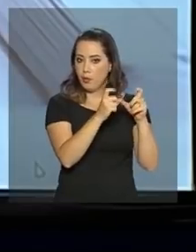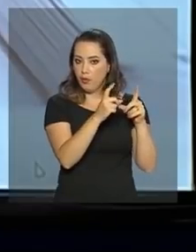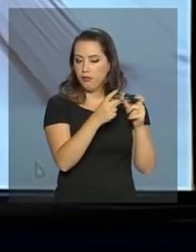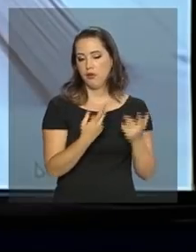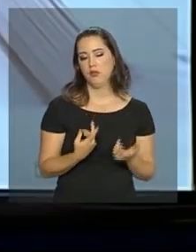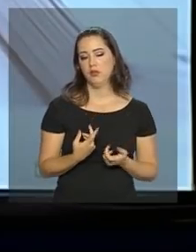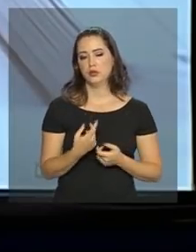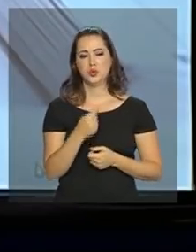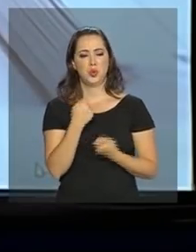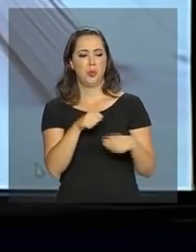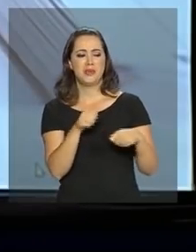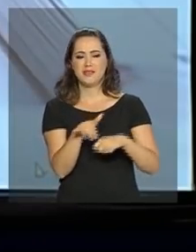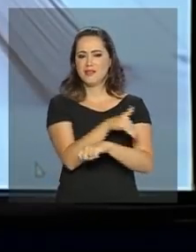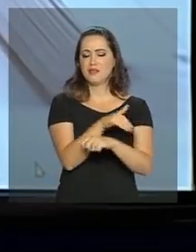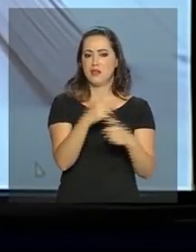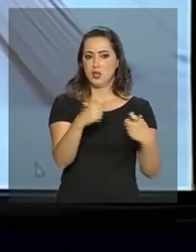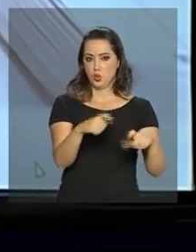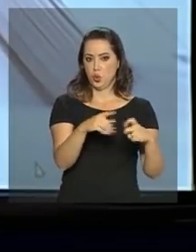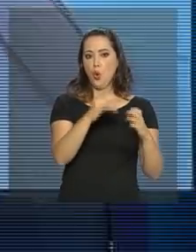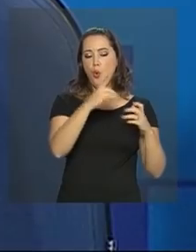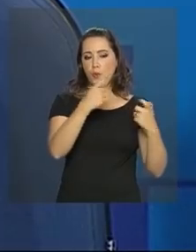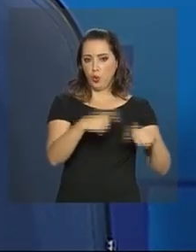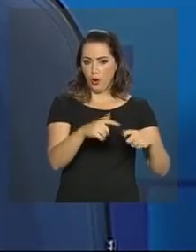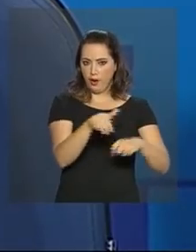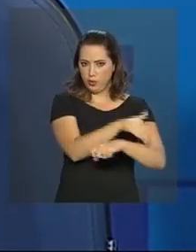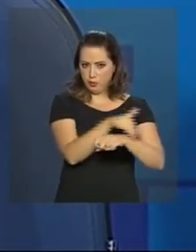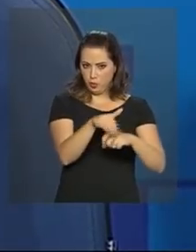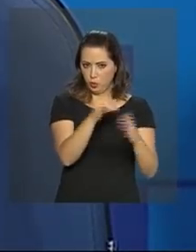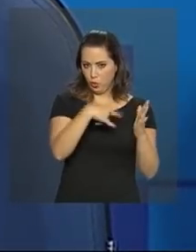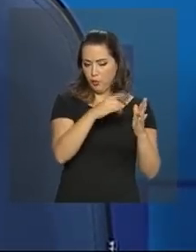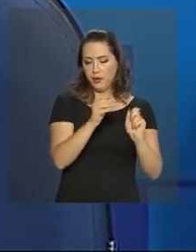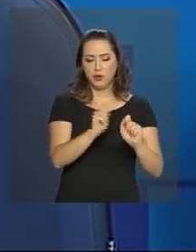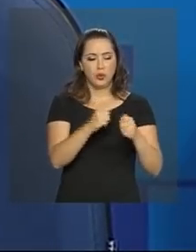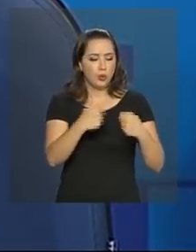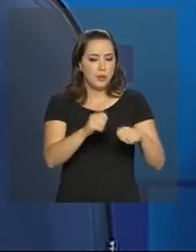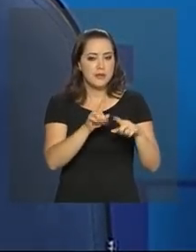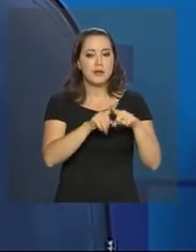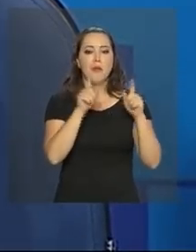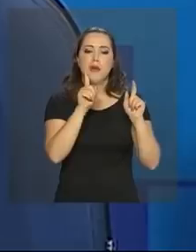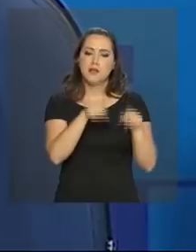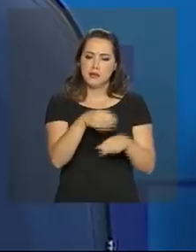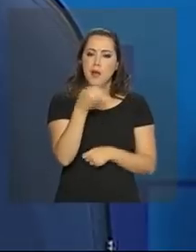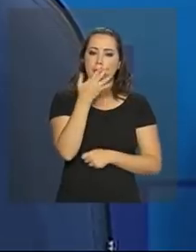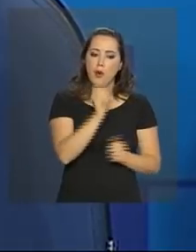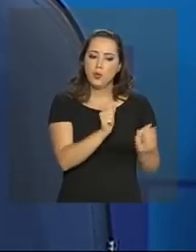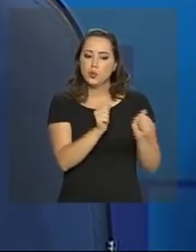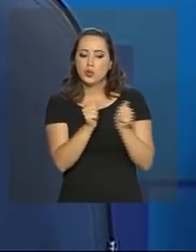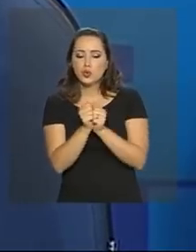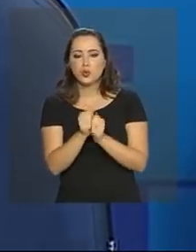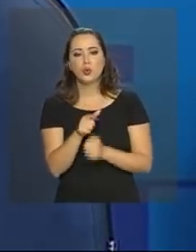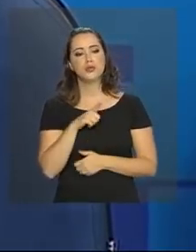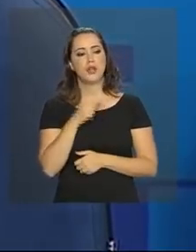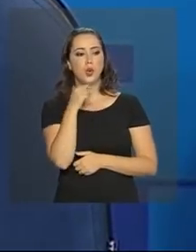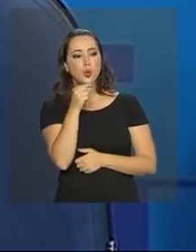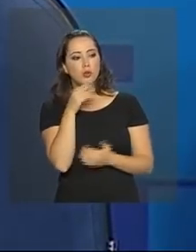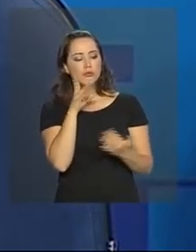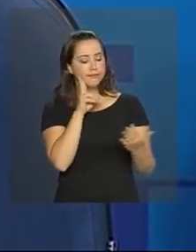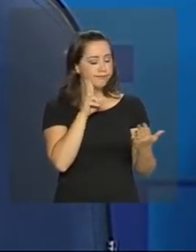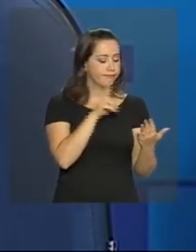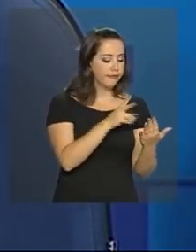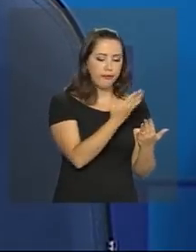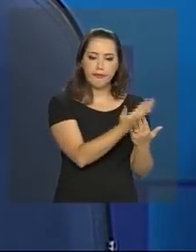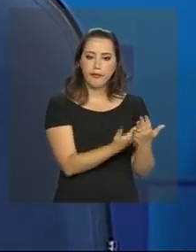para você levar no dia do exame mas nós recomendamos que leve a qualquer dúvida você tem ali ua sua